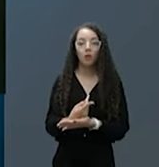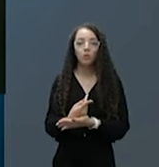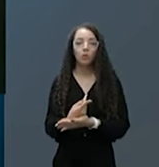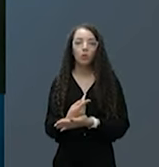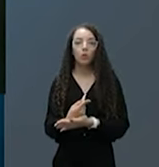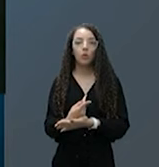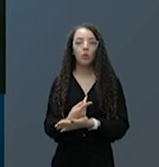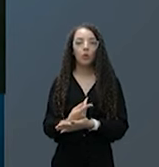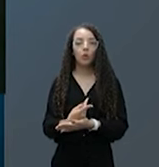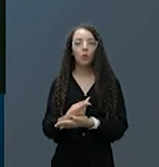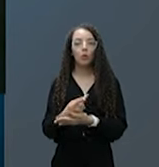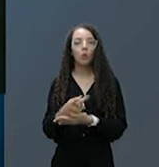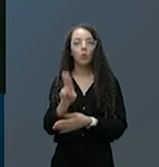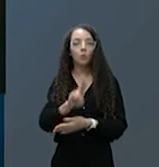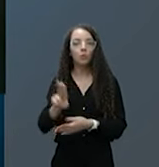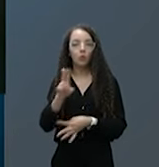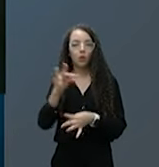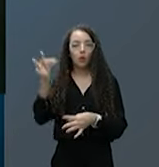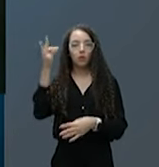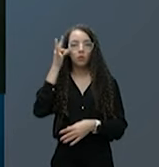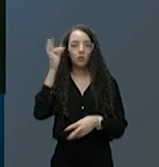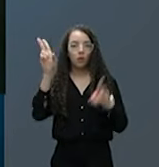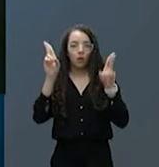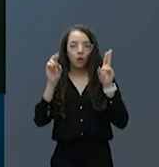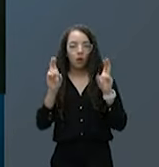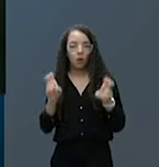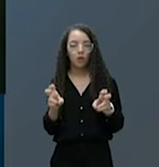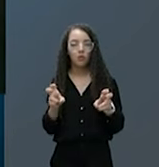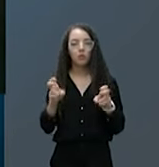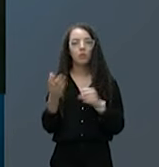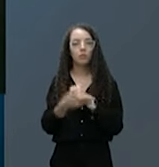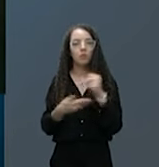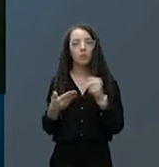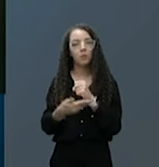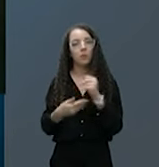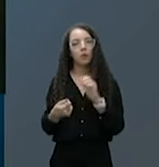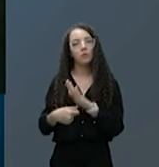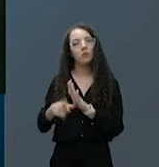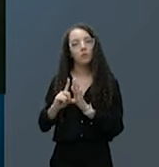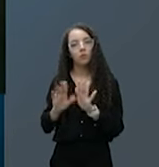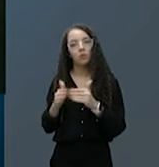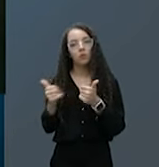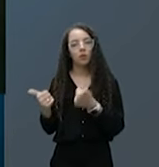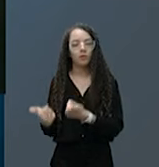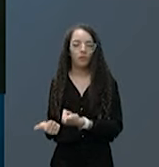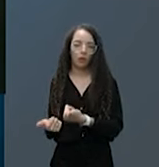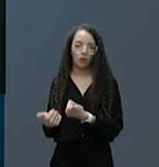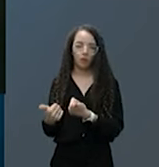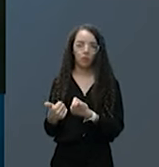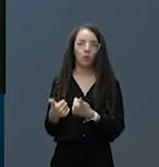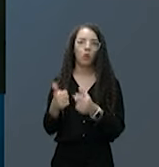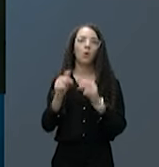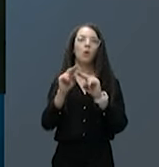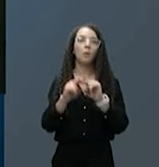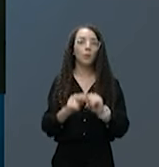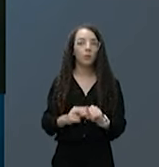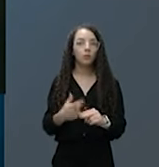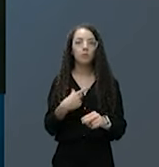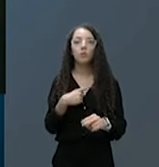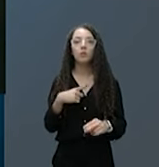tese firmada em sede de precedente qualificado. Assim, inexiste